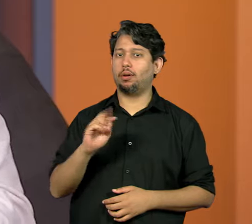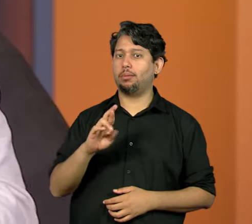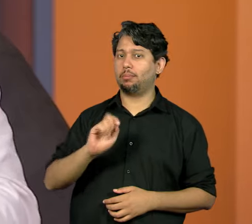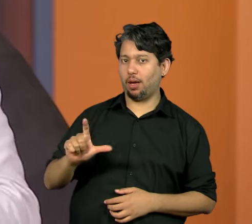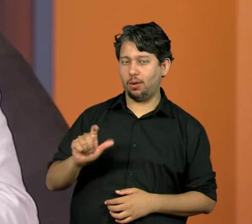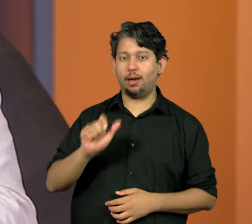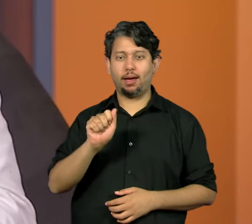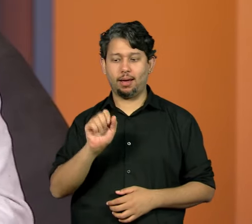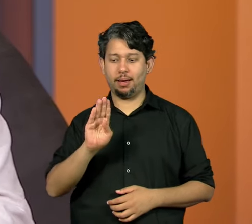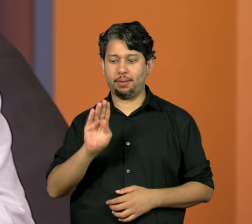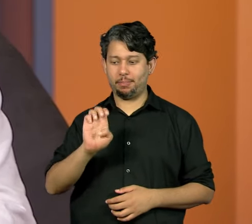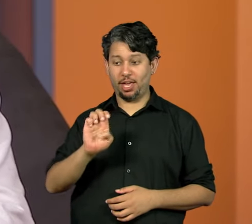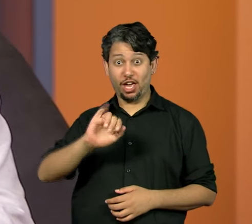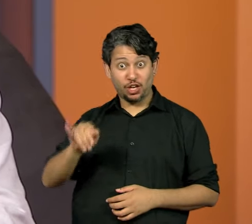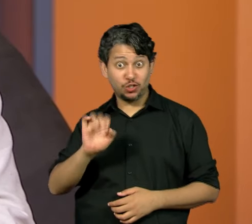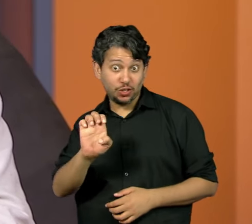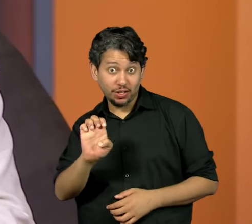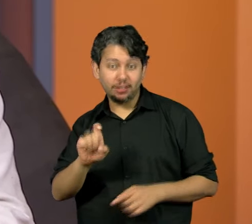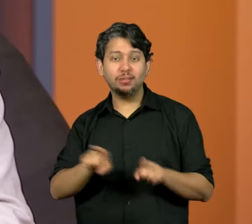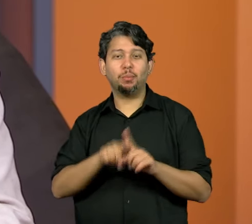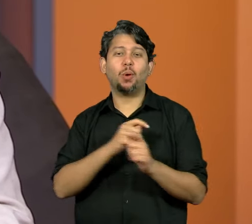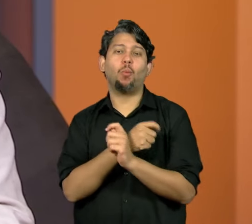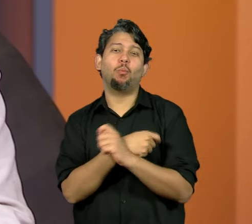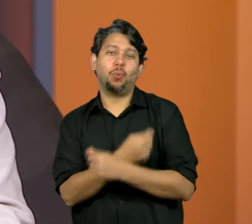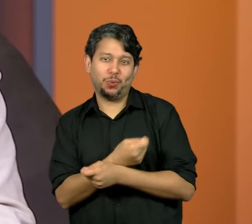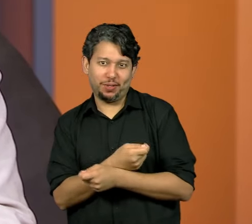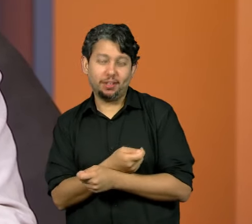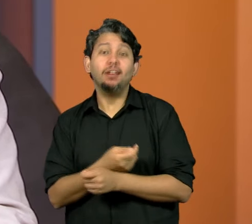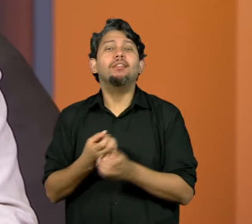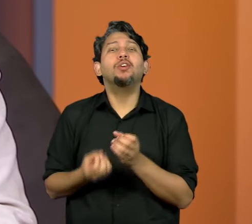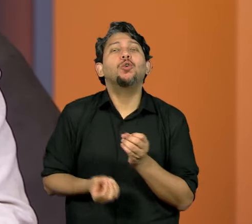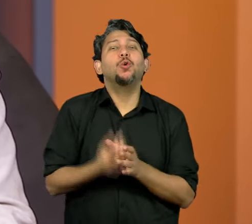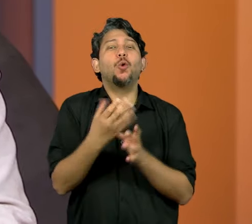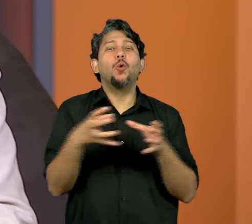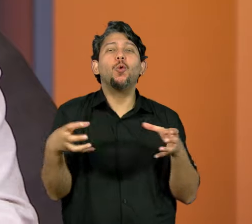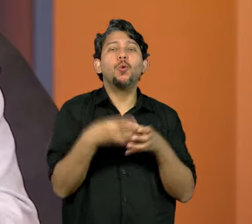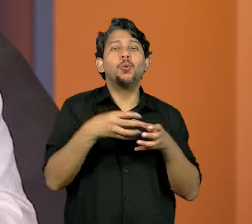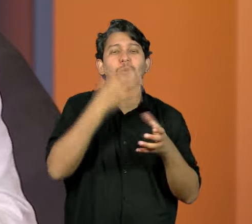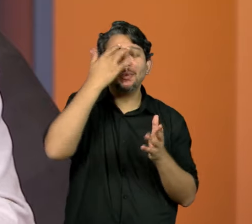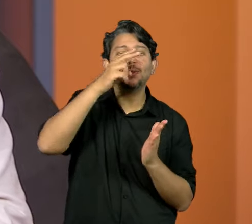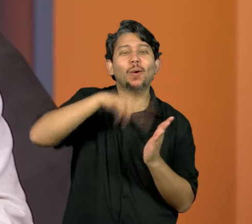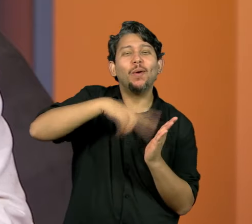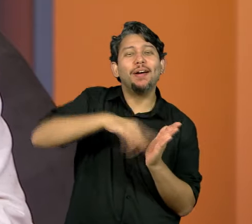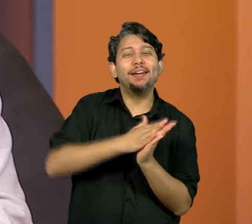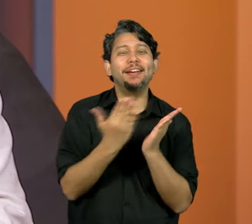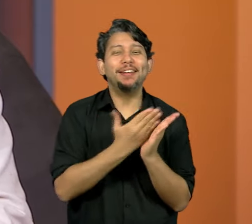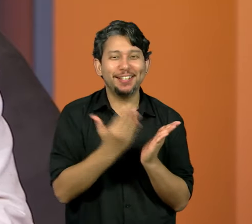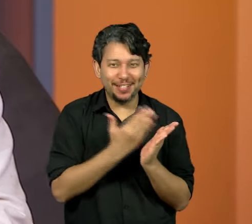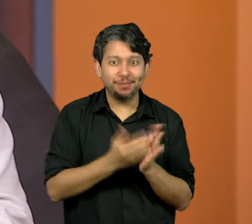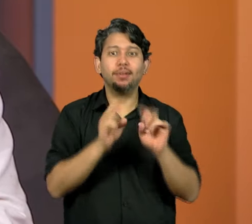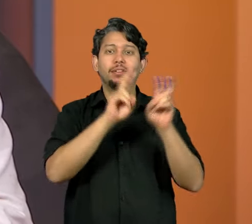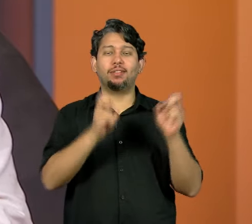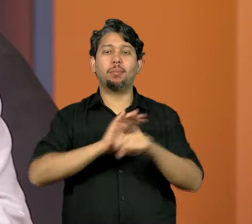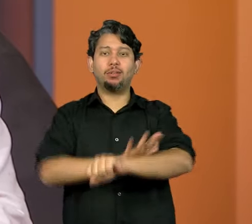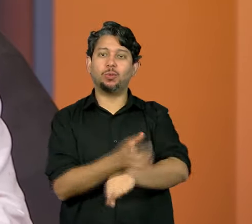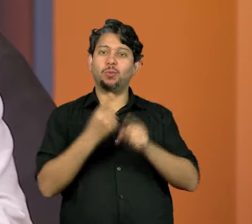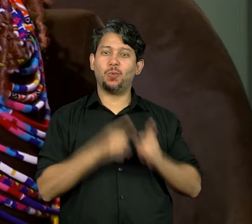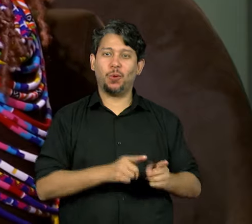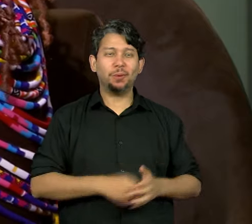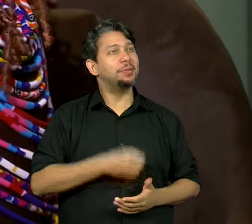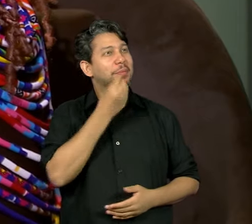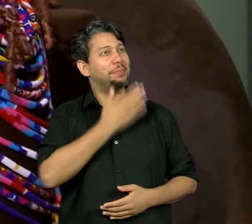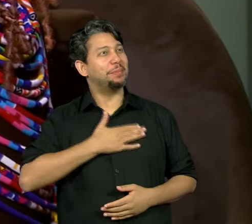ABERJ e PUC, e é criadora do Clube de Leitura Antirracista. Muito prazer em tê-la conosco, seja